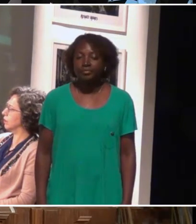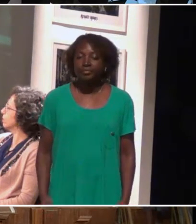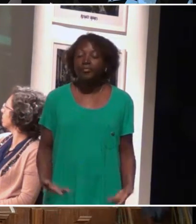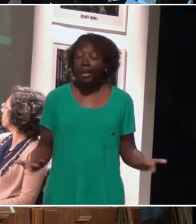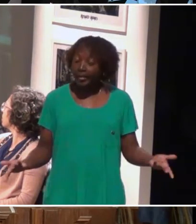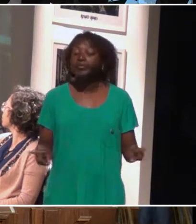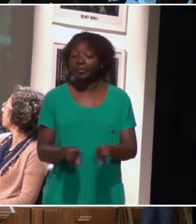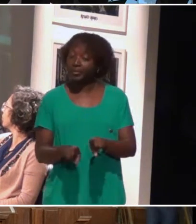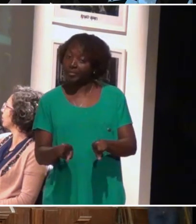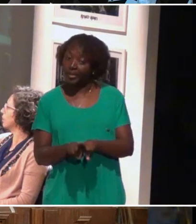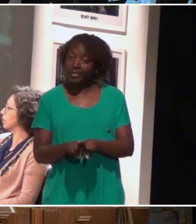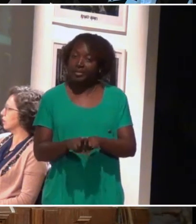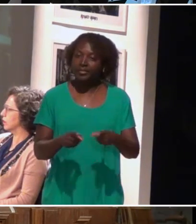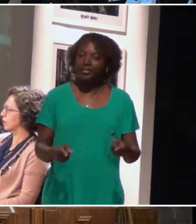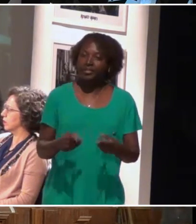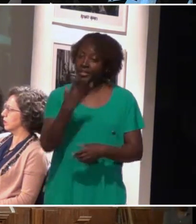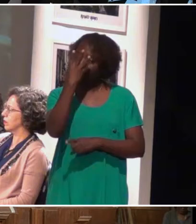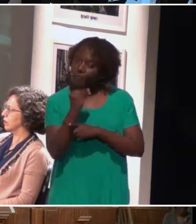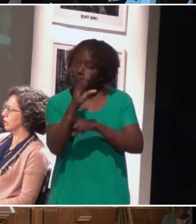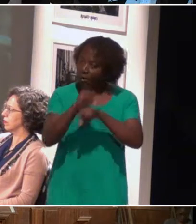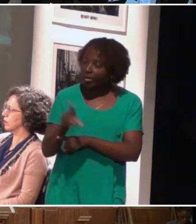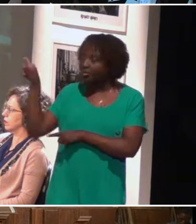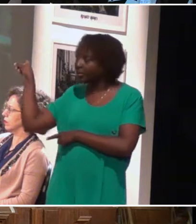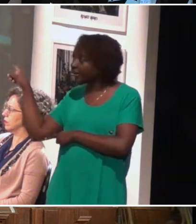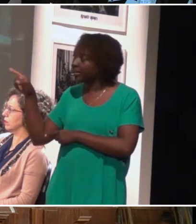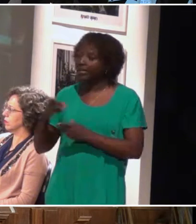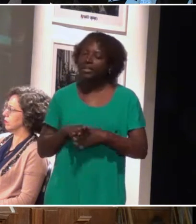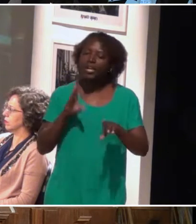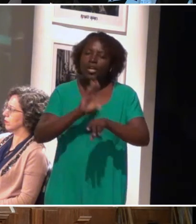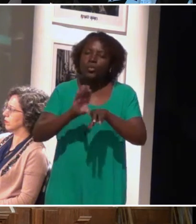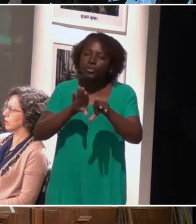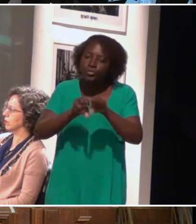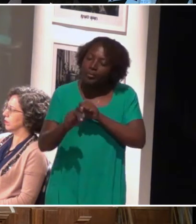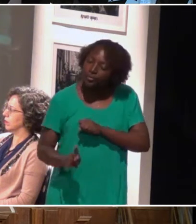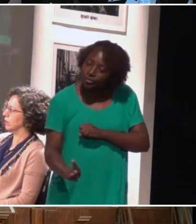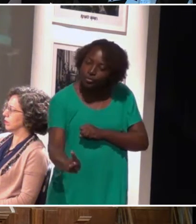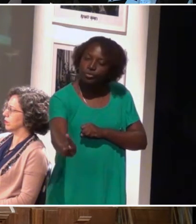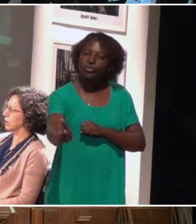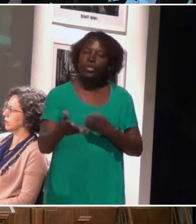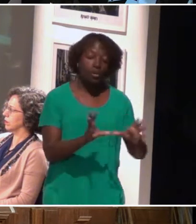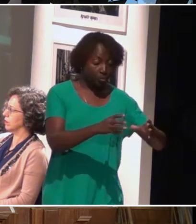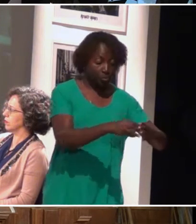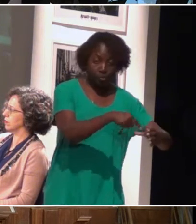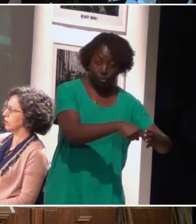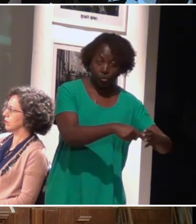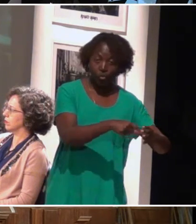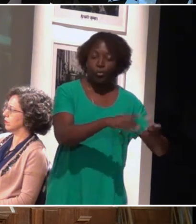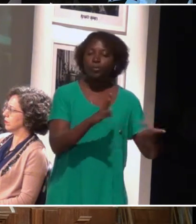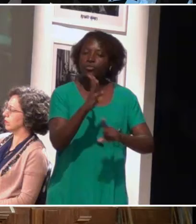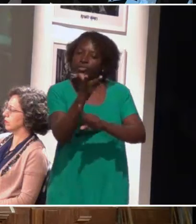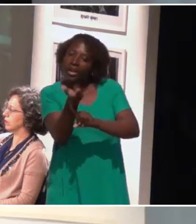Aqui, ah, sim, esse da fotografia, é a formação continuada que a gente faz para... É um grupo que tem de arte e